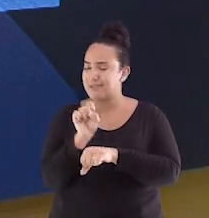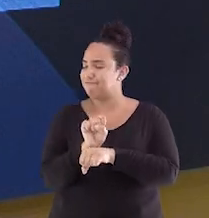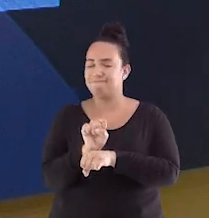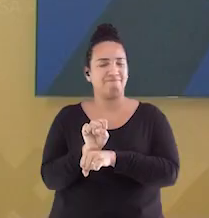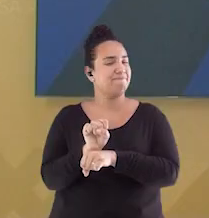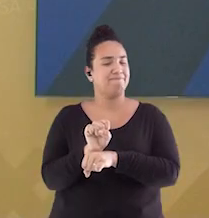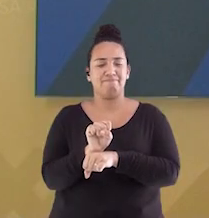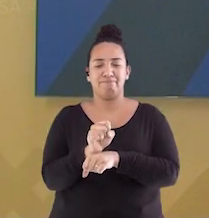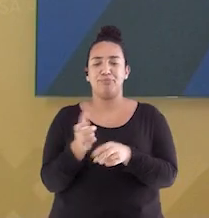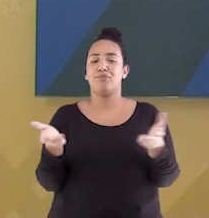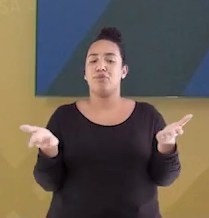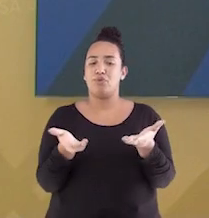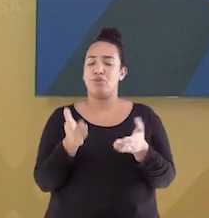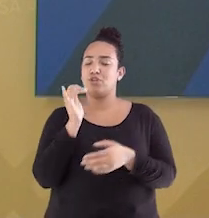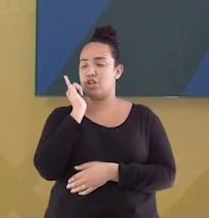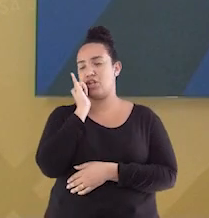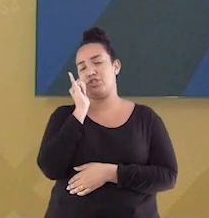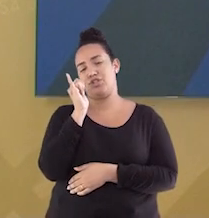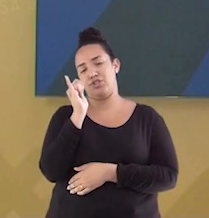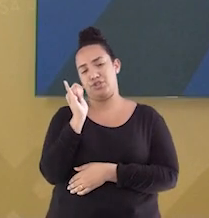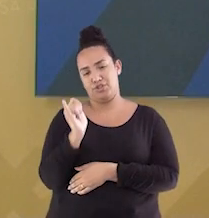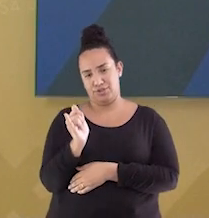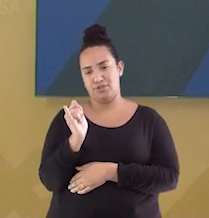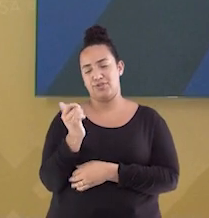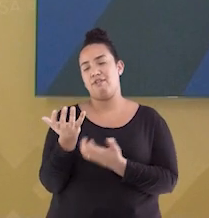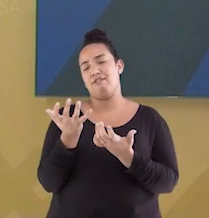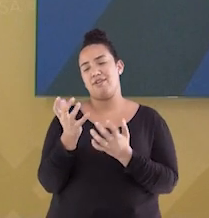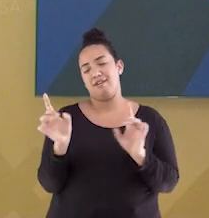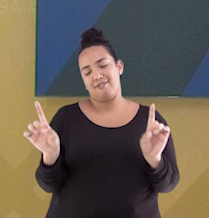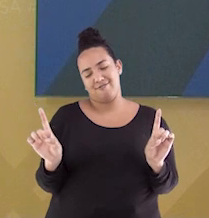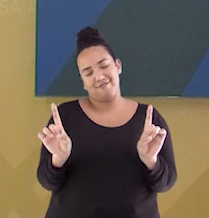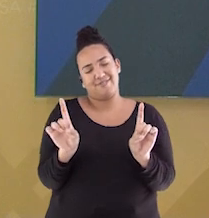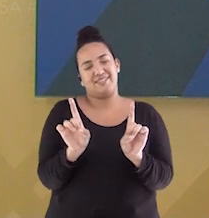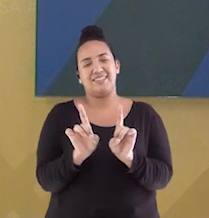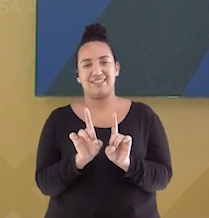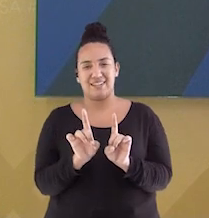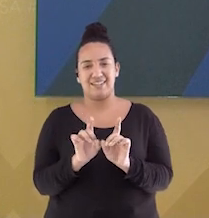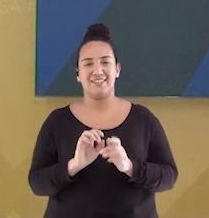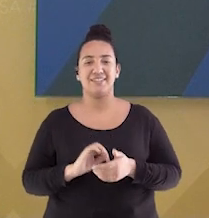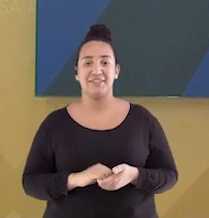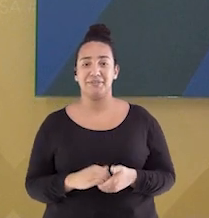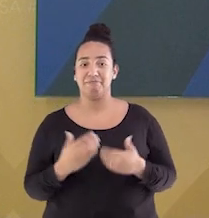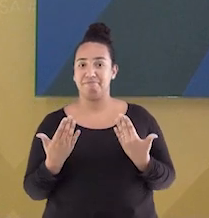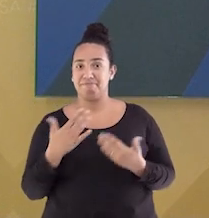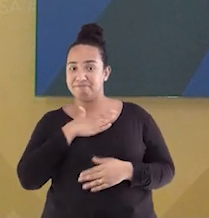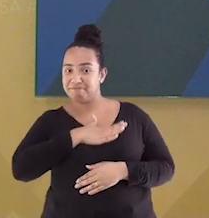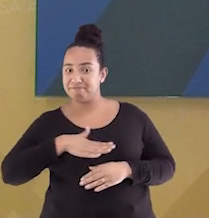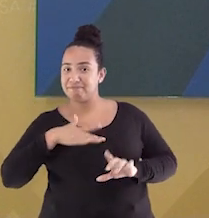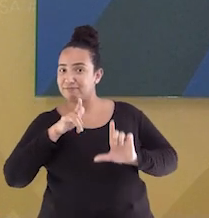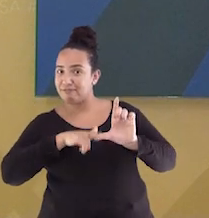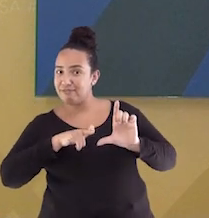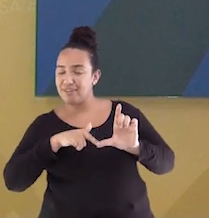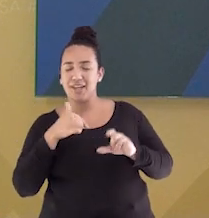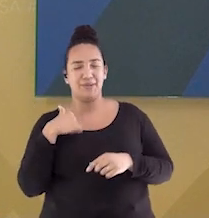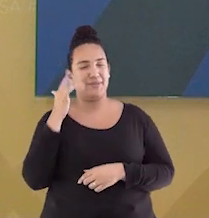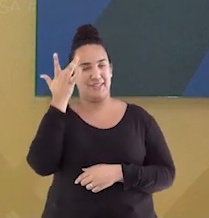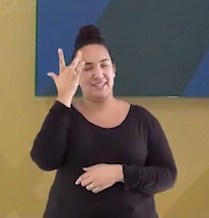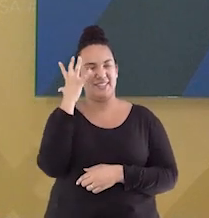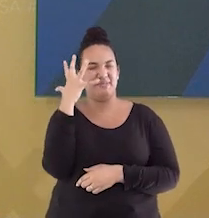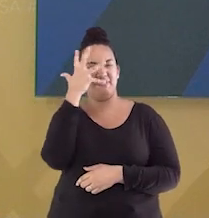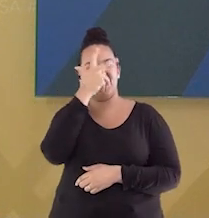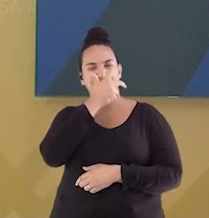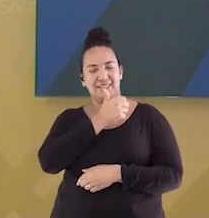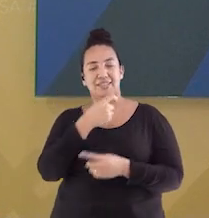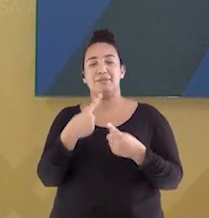eu digo que eu quero nós dois. E aí, gostaram da letra? Eu achei bem bonita. Afinal, todos